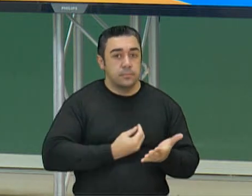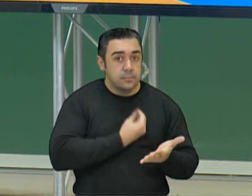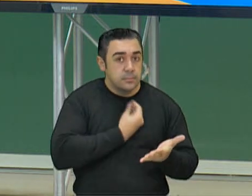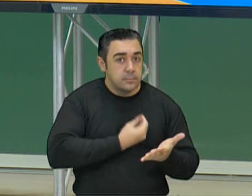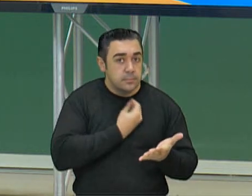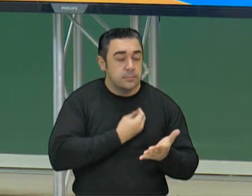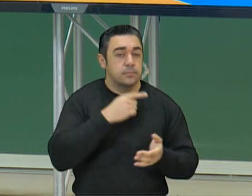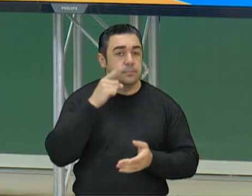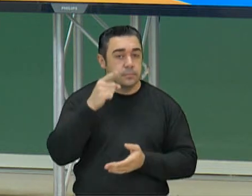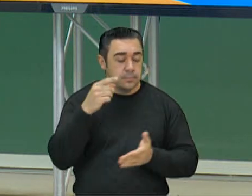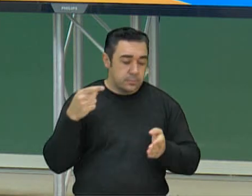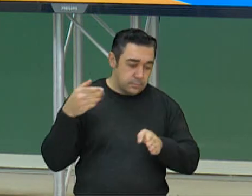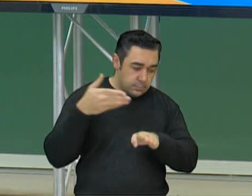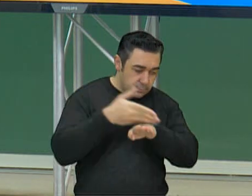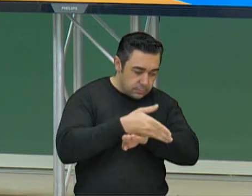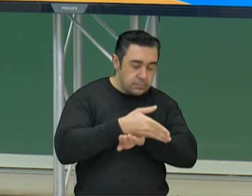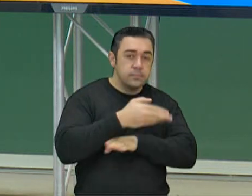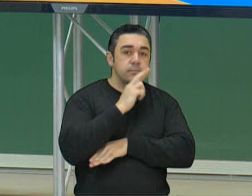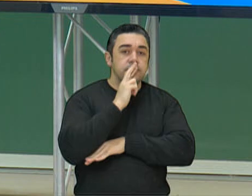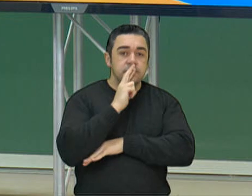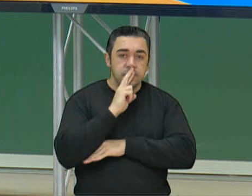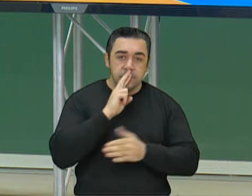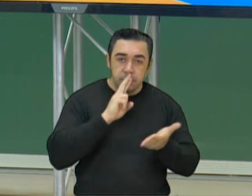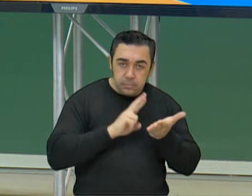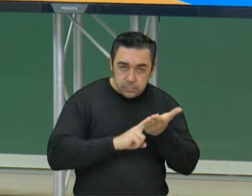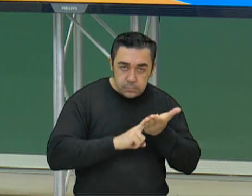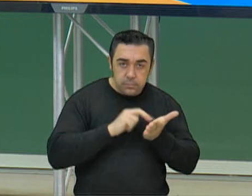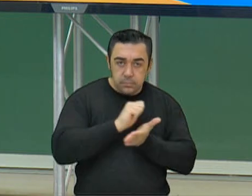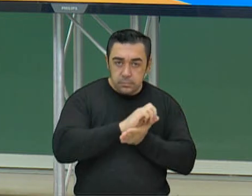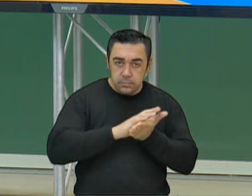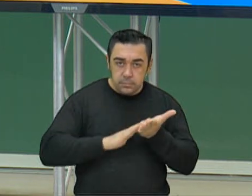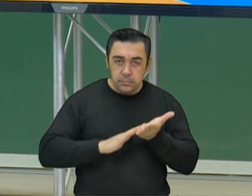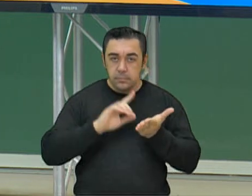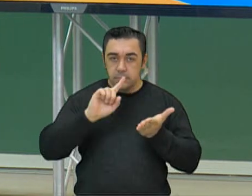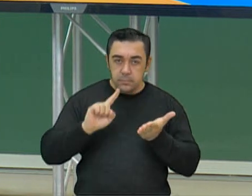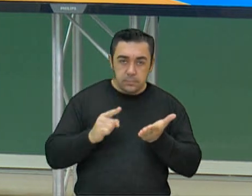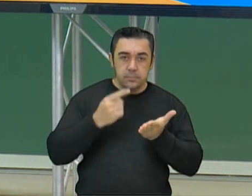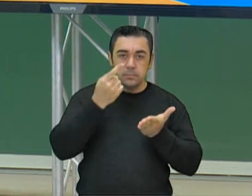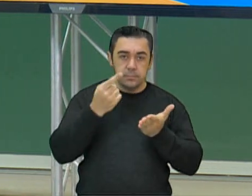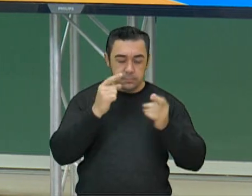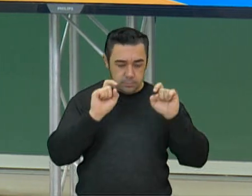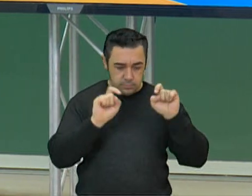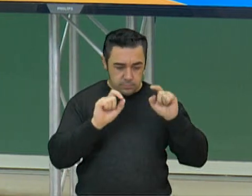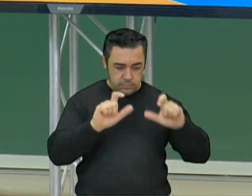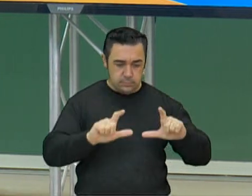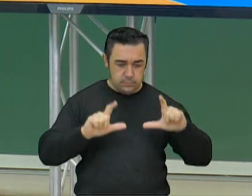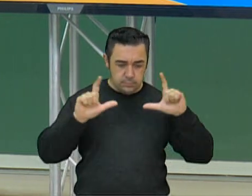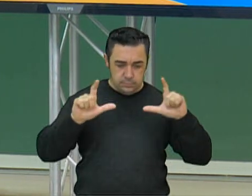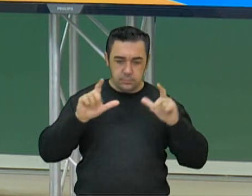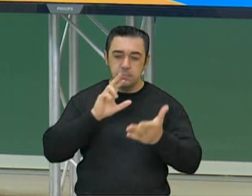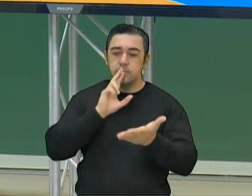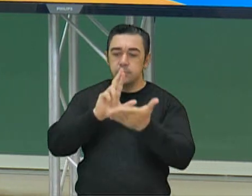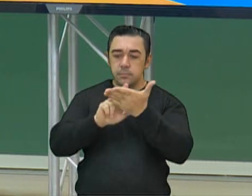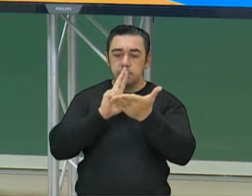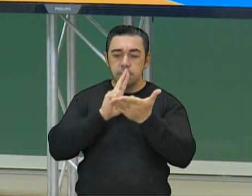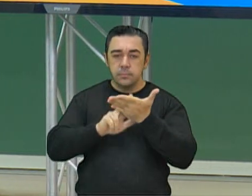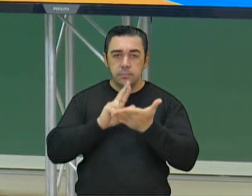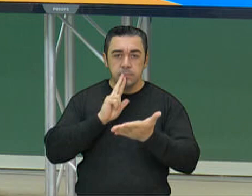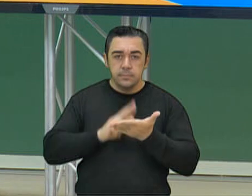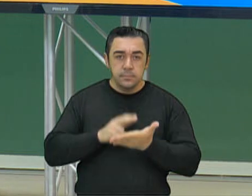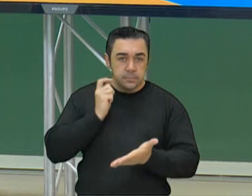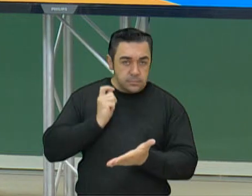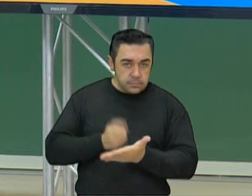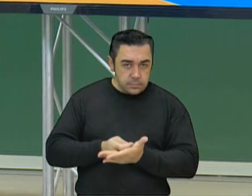presença. Você vai na atividade dessa aula, no primeiro link você vai clicar lá na atividade obrigatória,